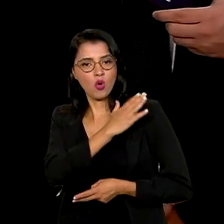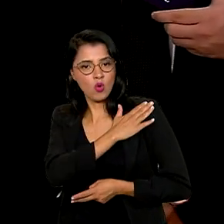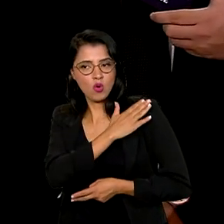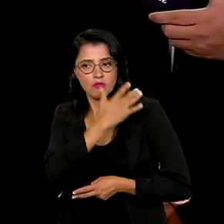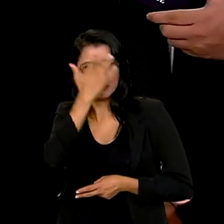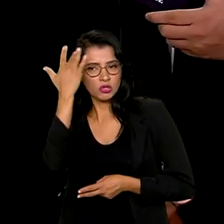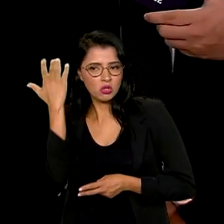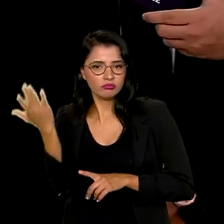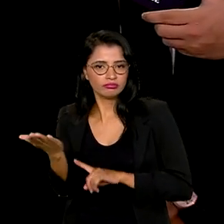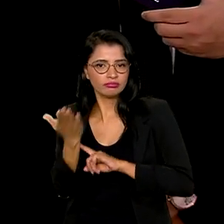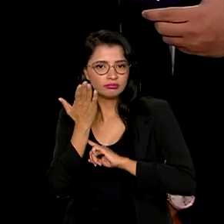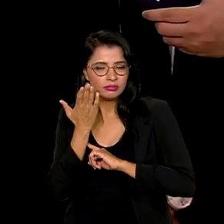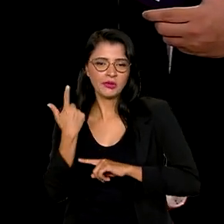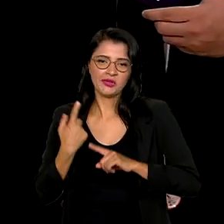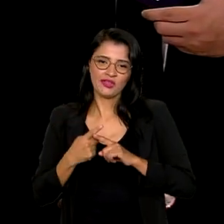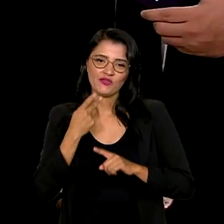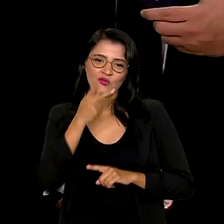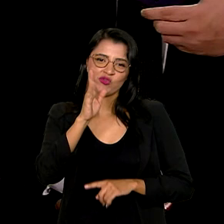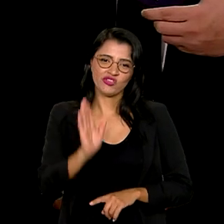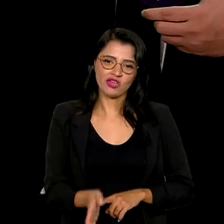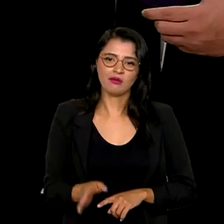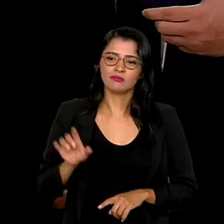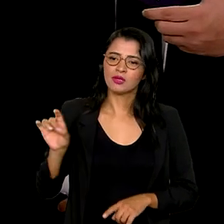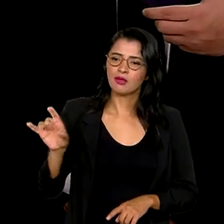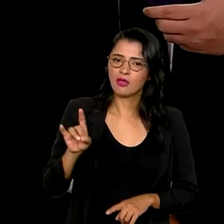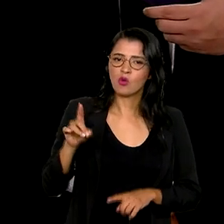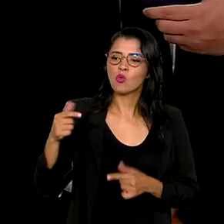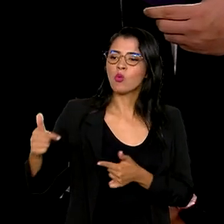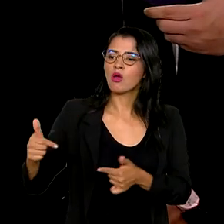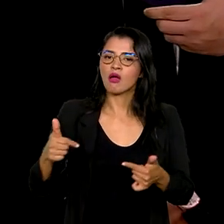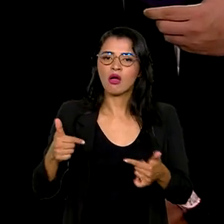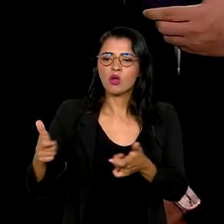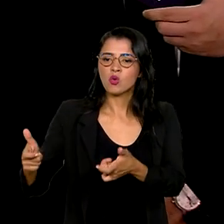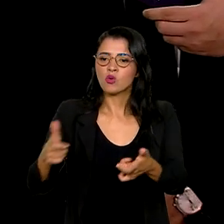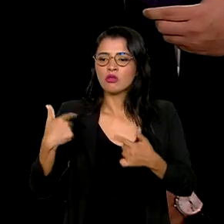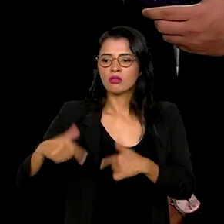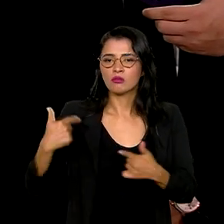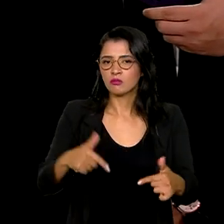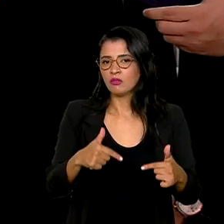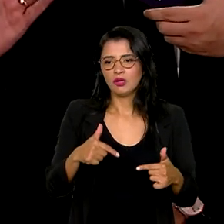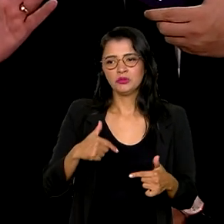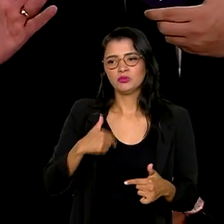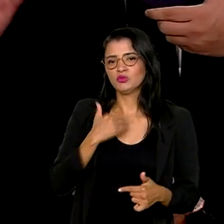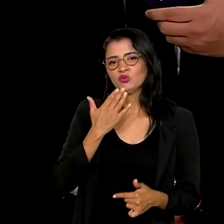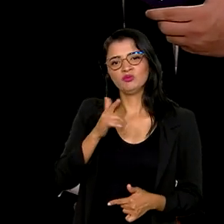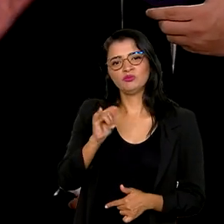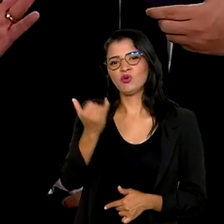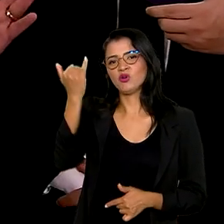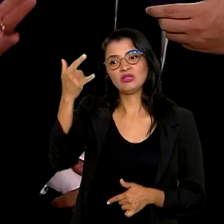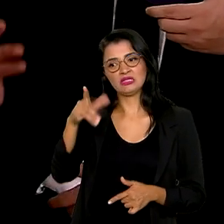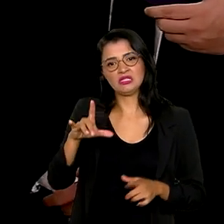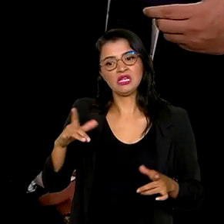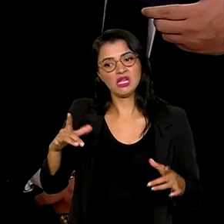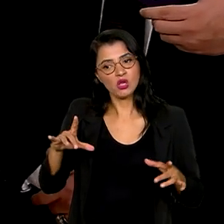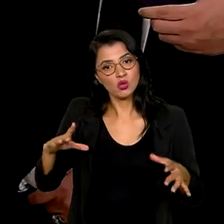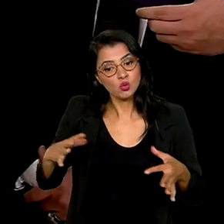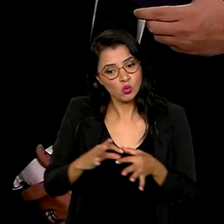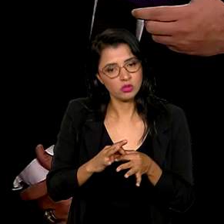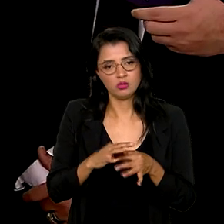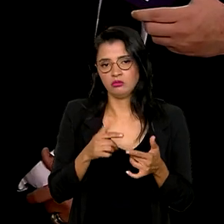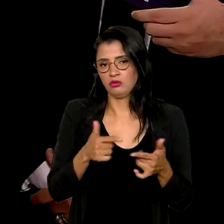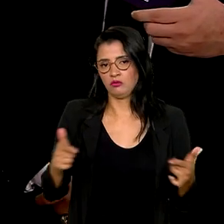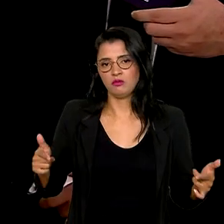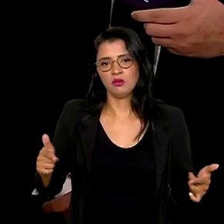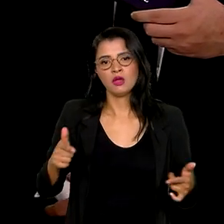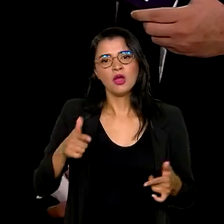como a gente disse a posição que cada um joga não tem muita relevância se você tiver um time que seja unido né o Brasil ontem